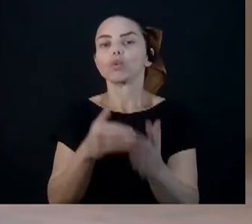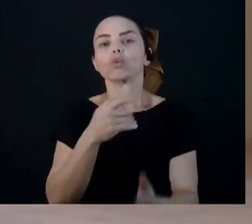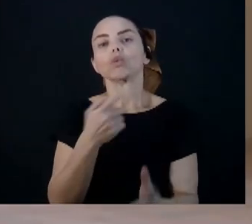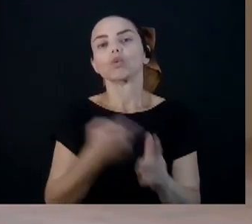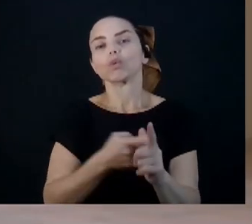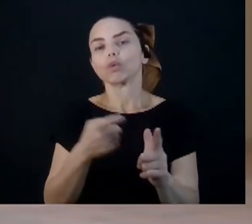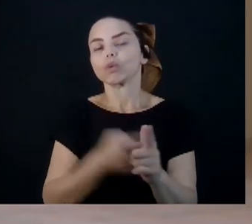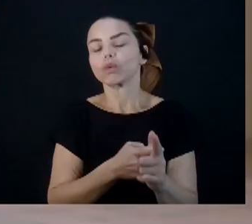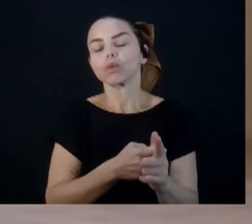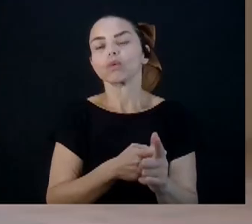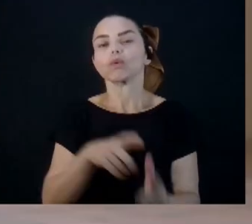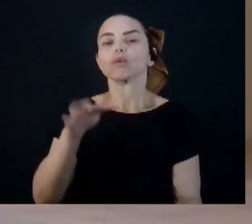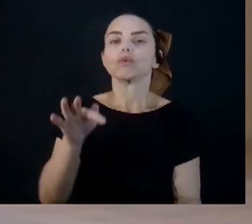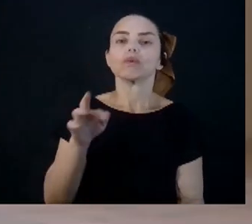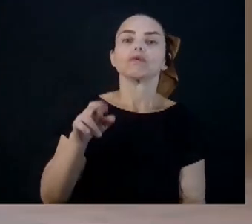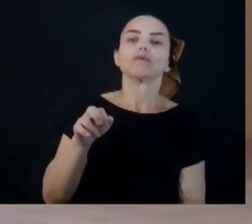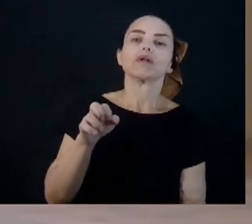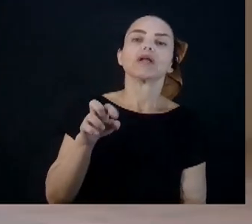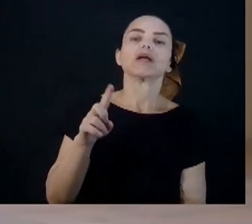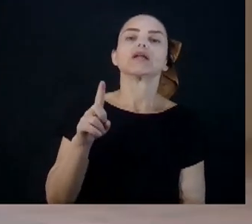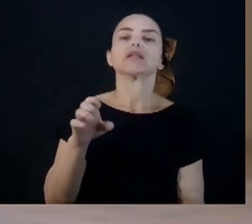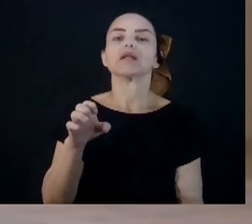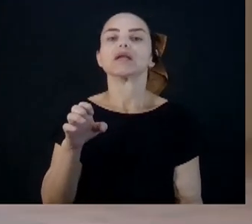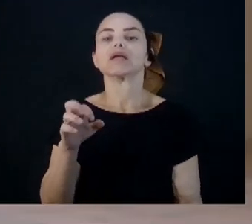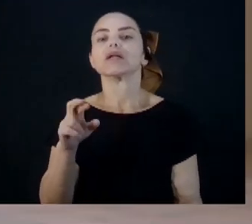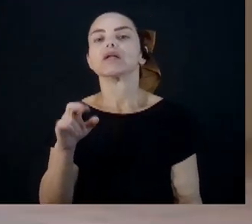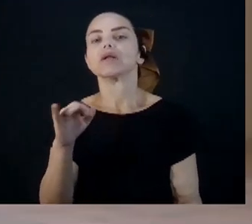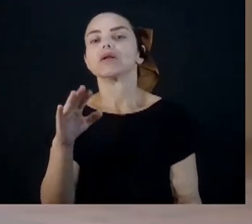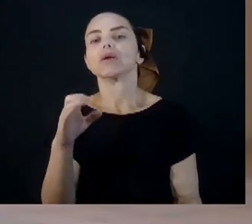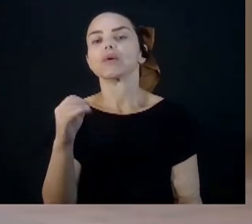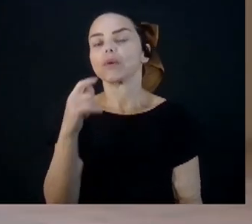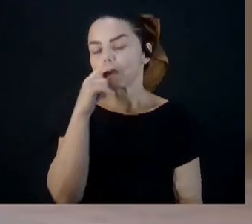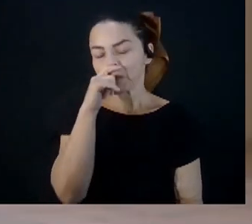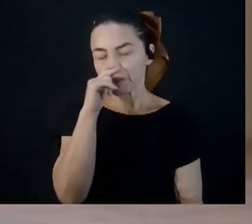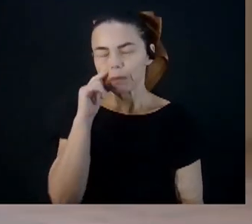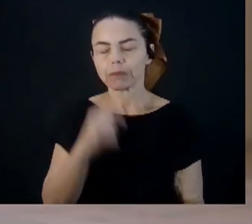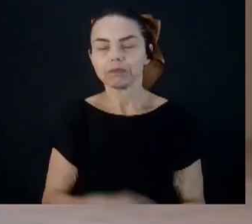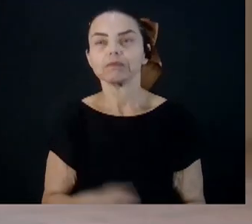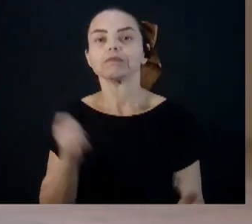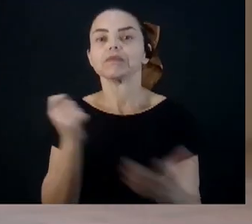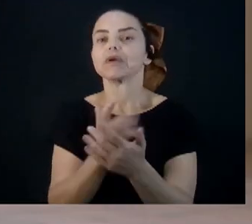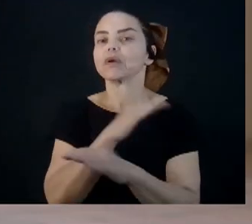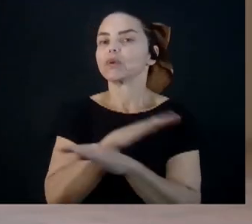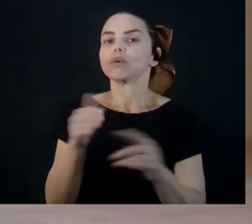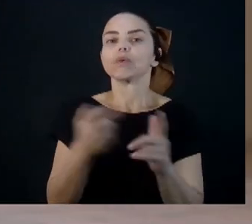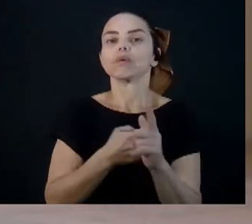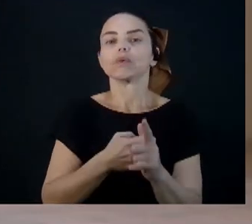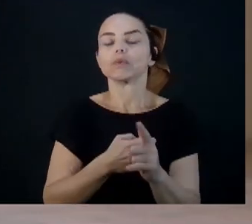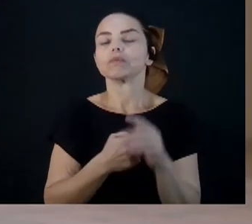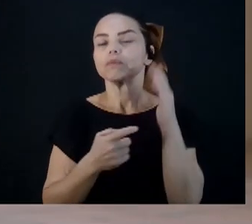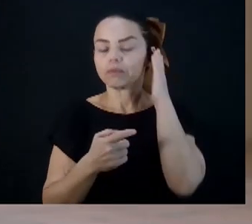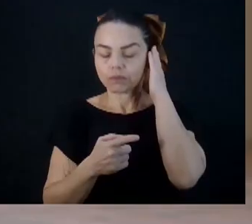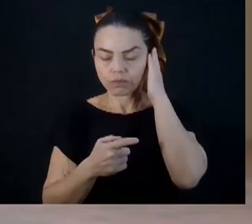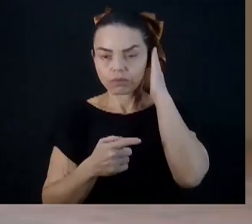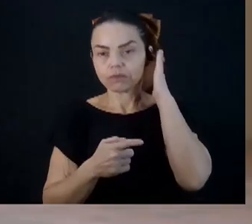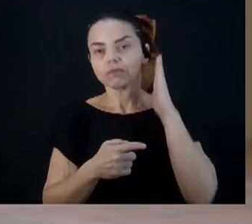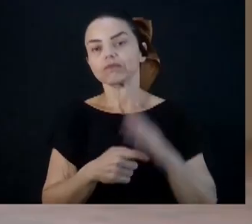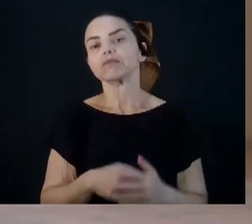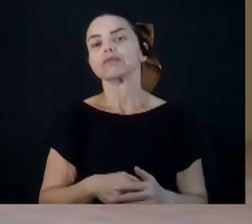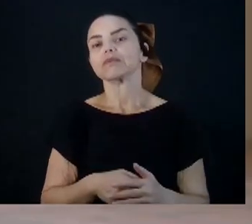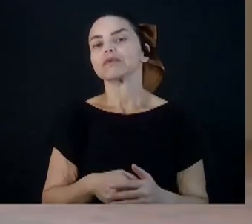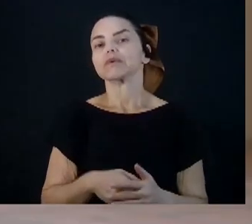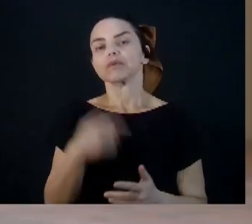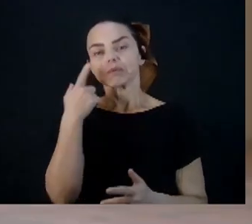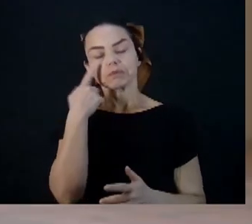Frederico Tameiros, né? Ele consegue, então, pagar as suas dívidas, e aí ele vendo, né, toda